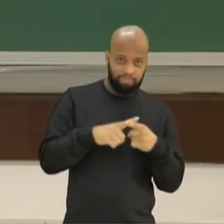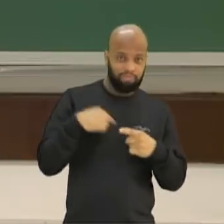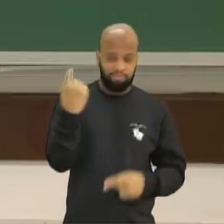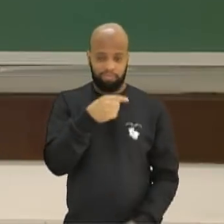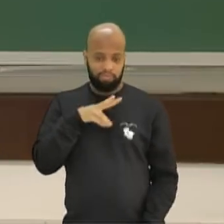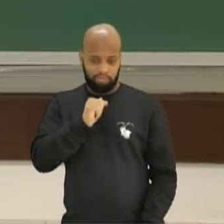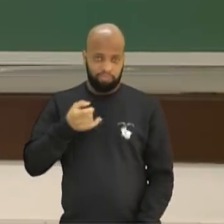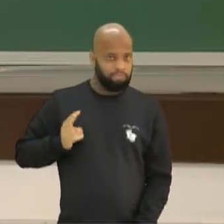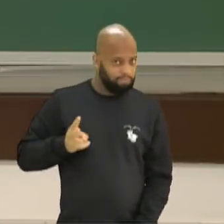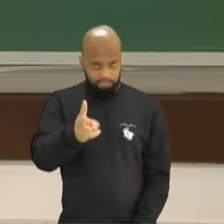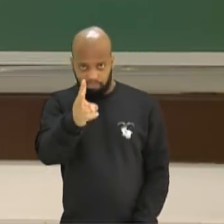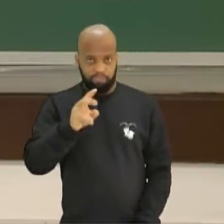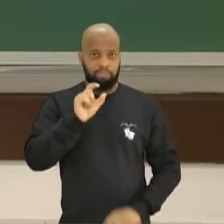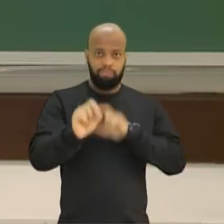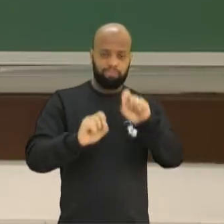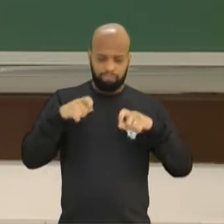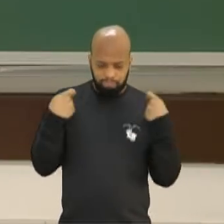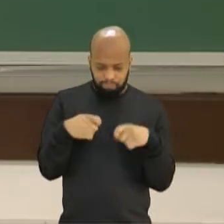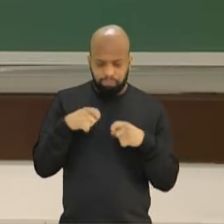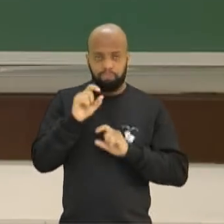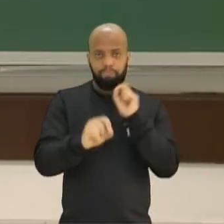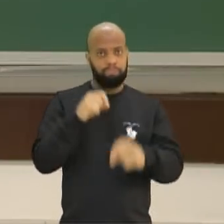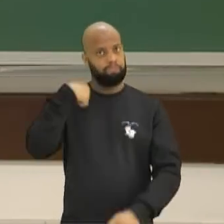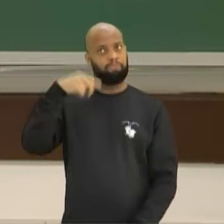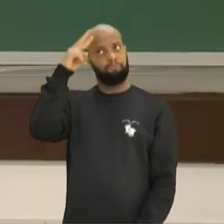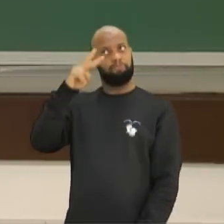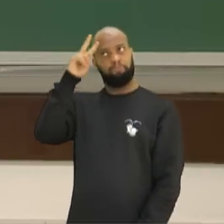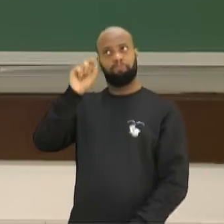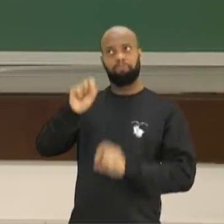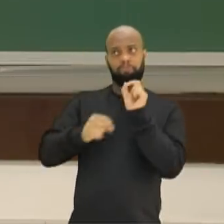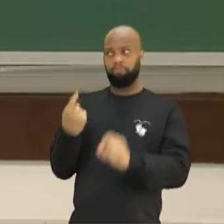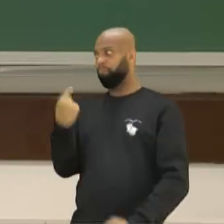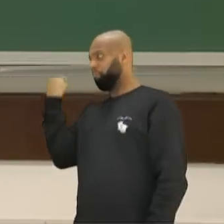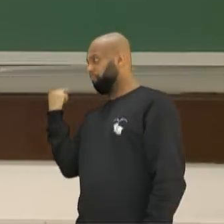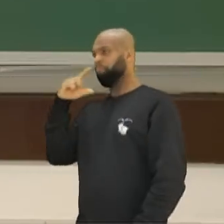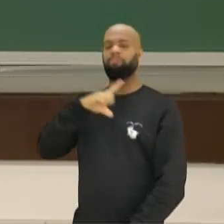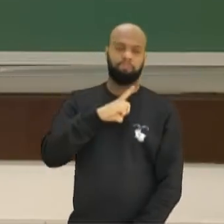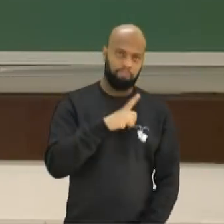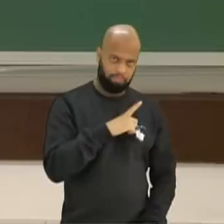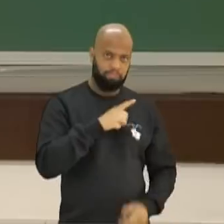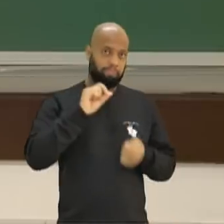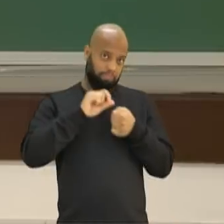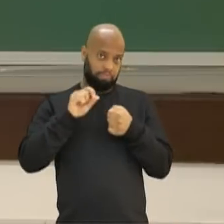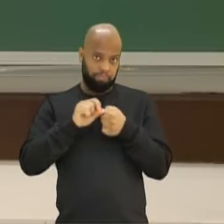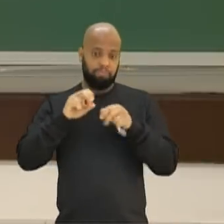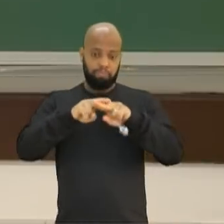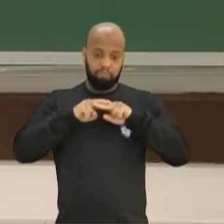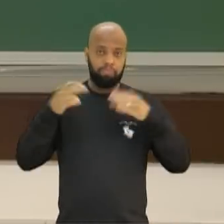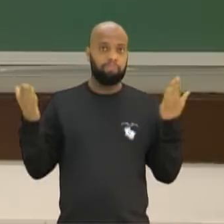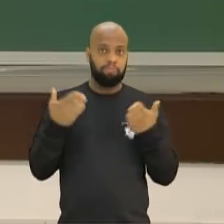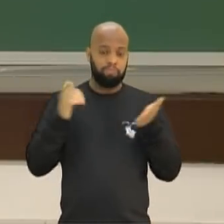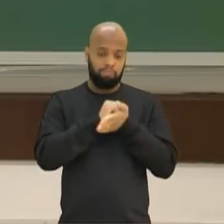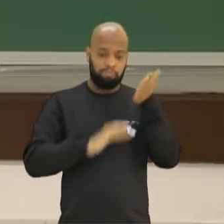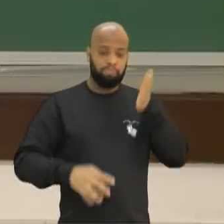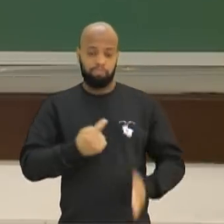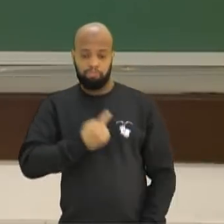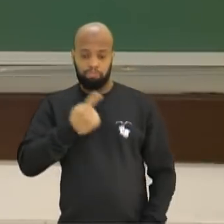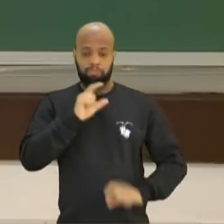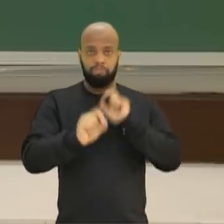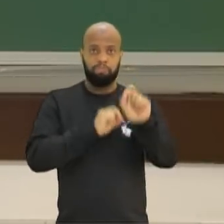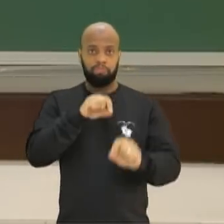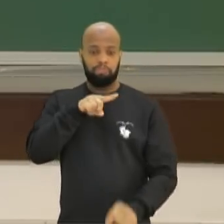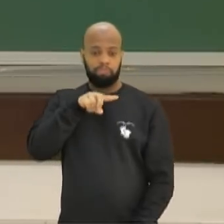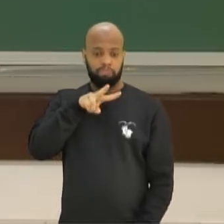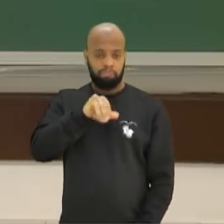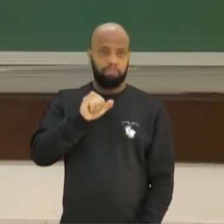uma continuação, é necessário que eu lembre aquilo que foi feito anteriormente. Por isso, a primeira atividade de vocês é